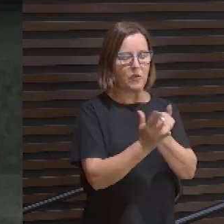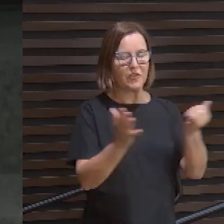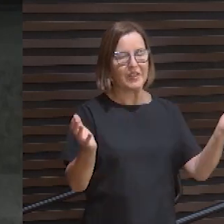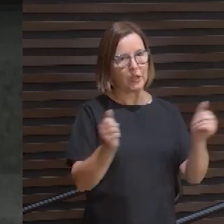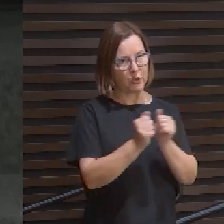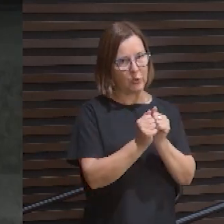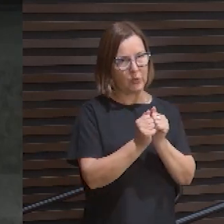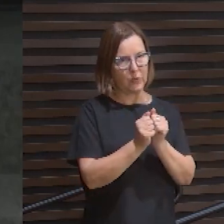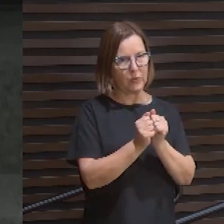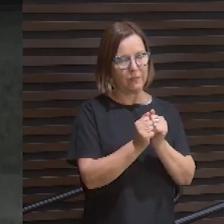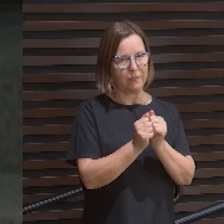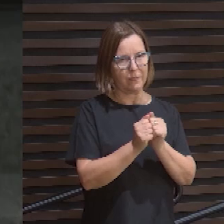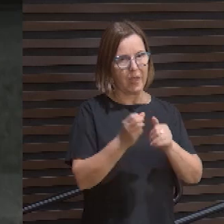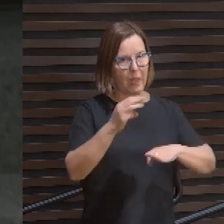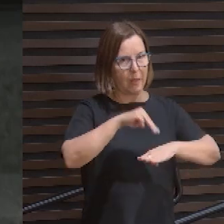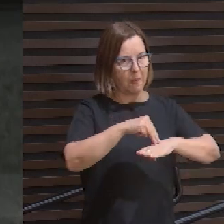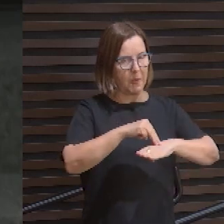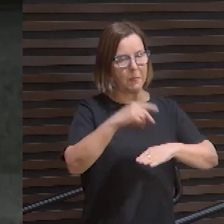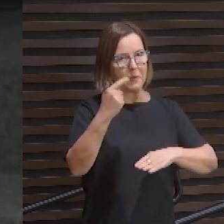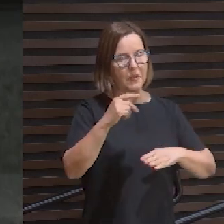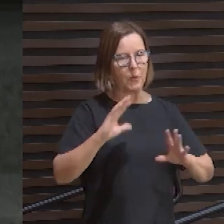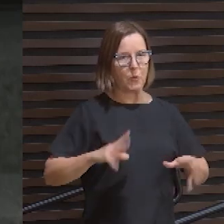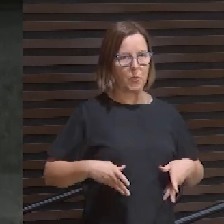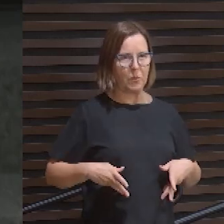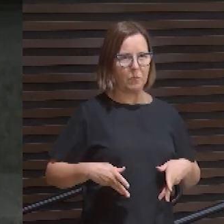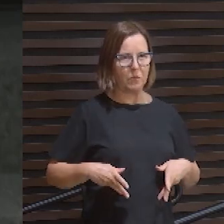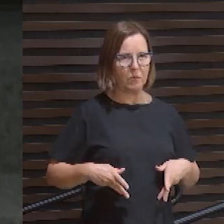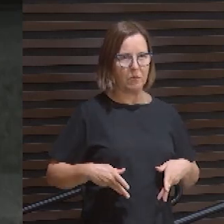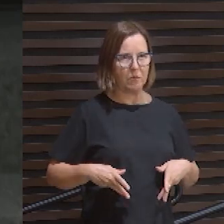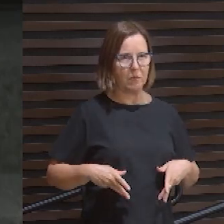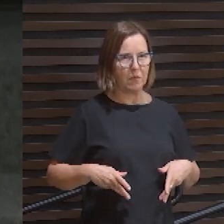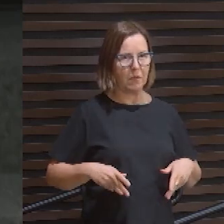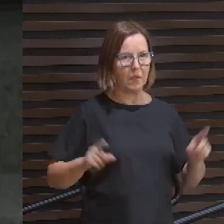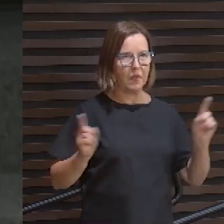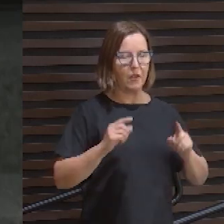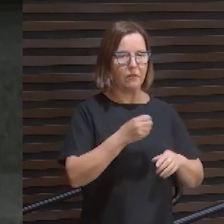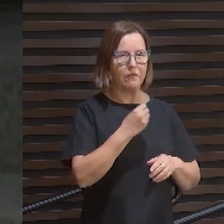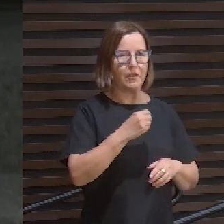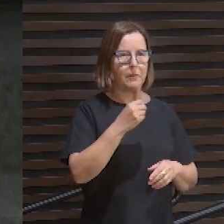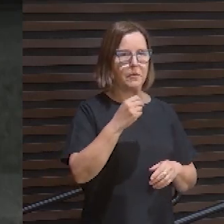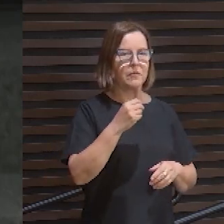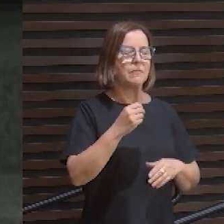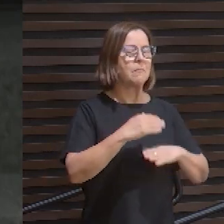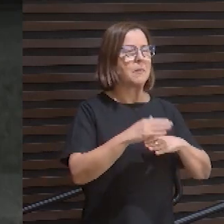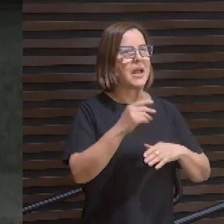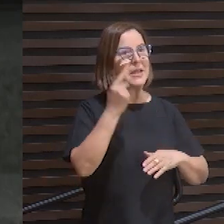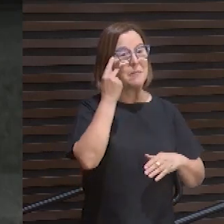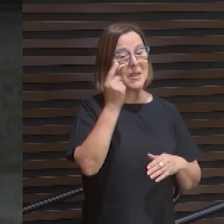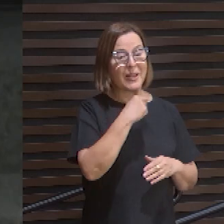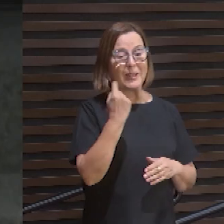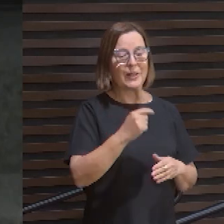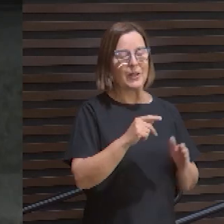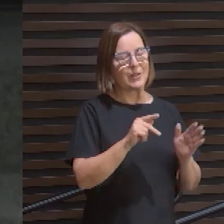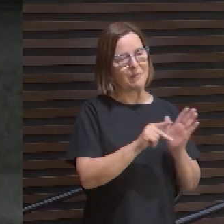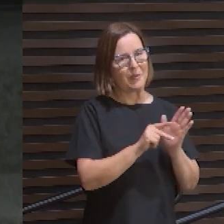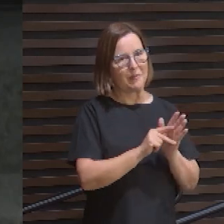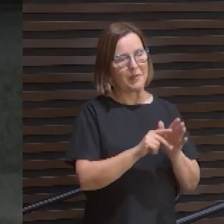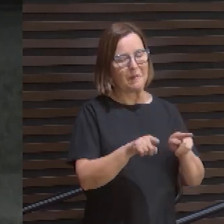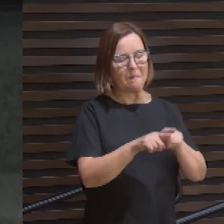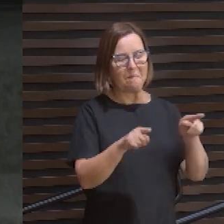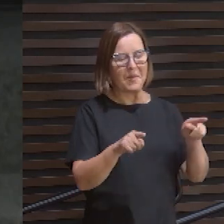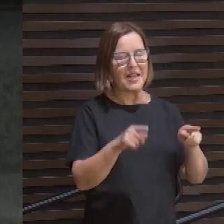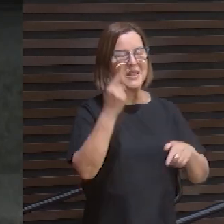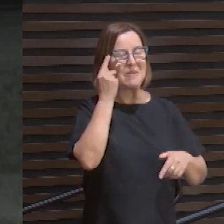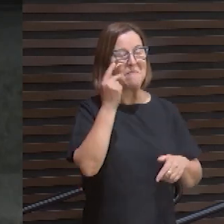Como membro do seu corpo, não vivemos mais para nós mesmos, mas para aquele que morreu e ressuscitou